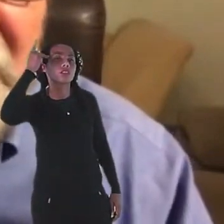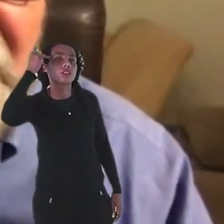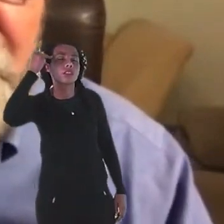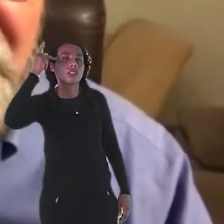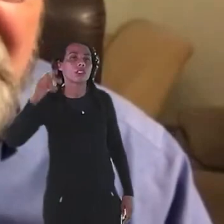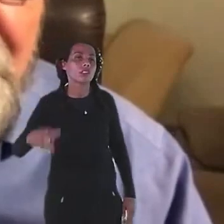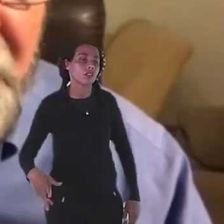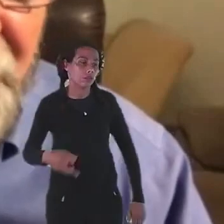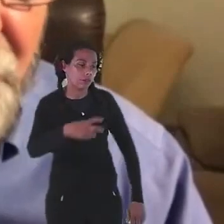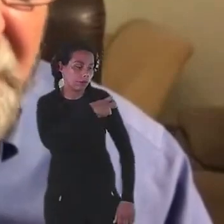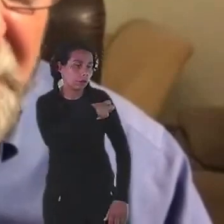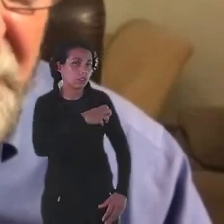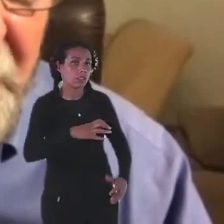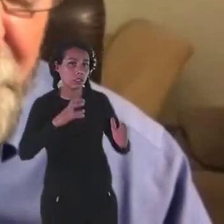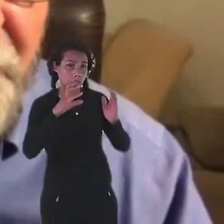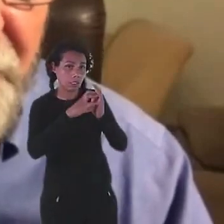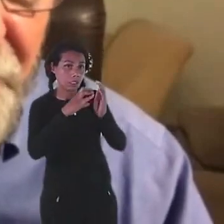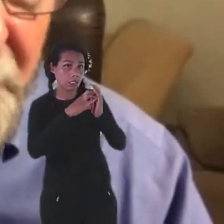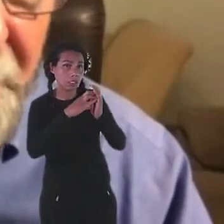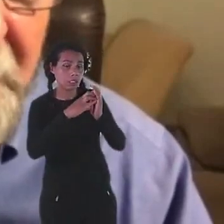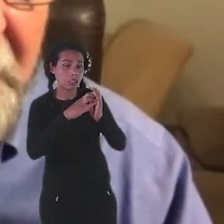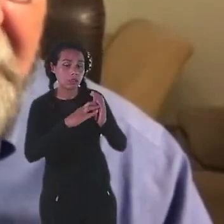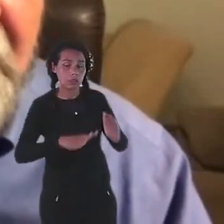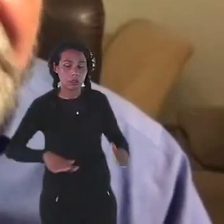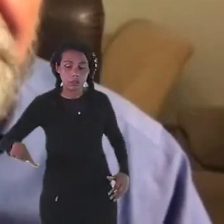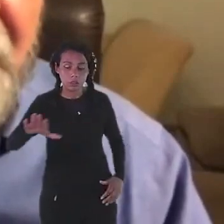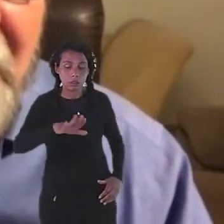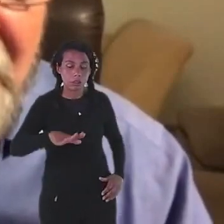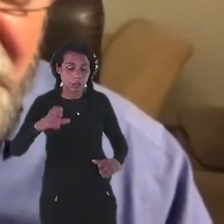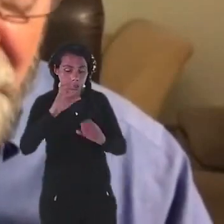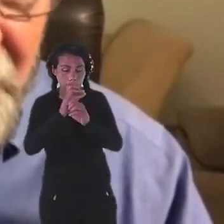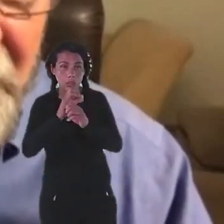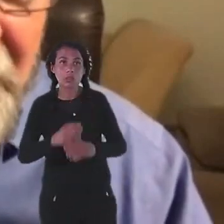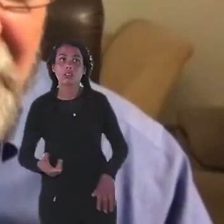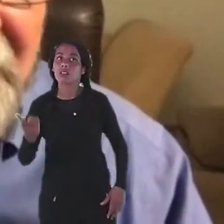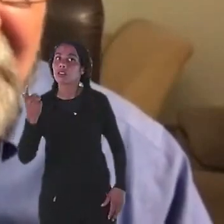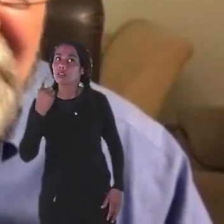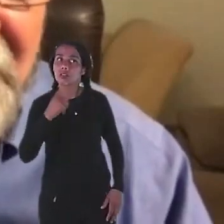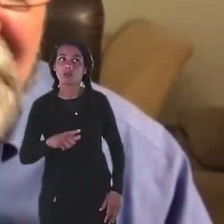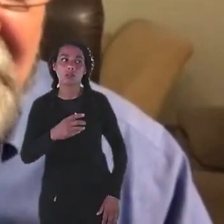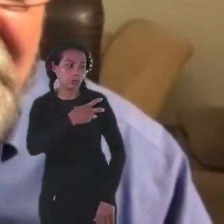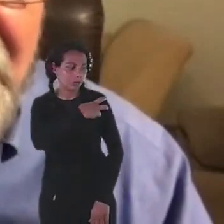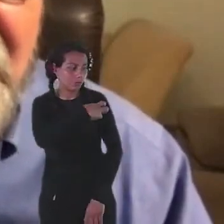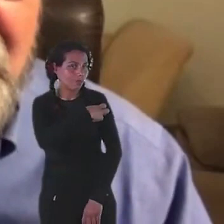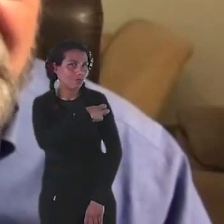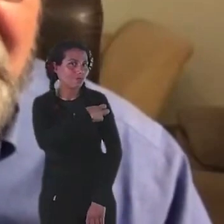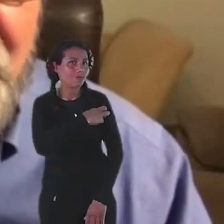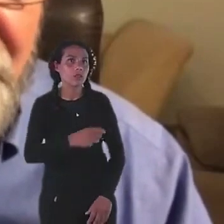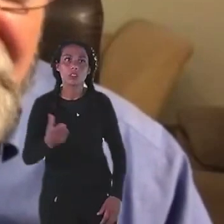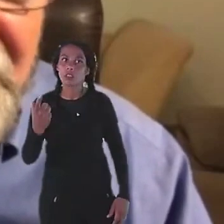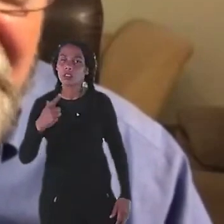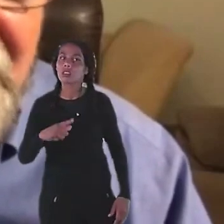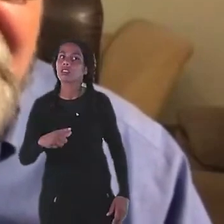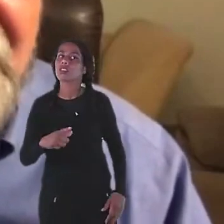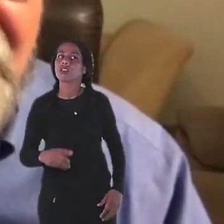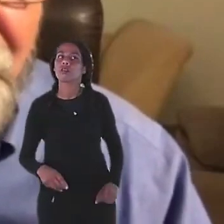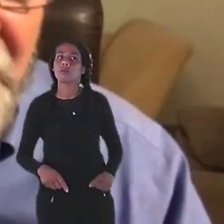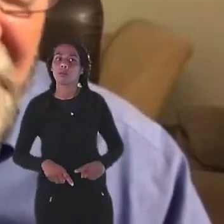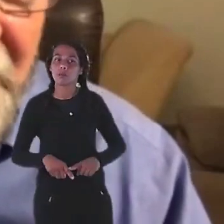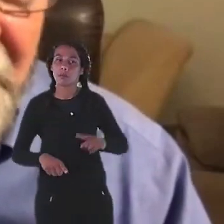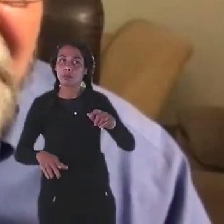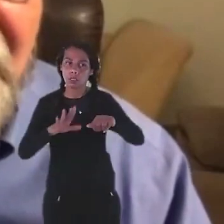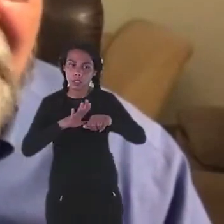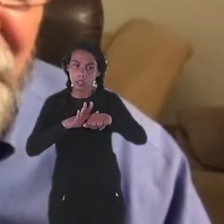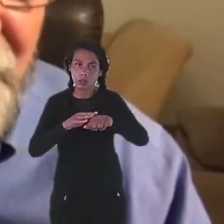nós tivemos uma resposta impressionante, positiva, que vai nos ajudar a sair dessa crise, mas a sociedade tem